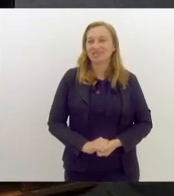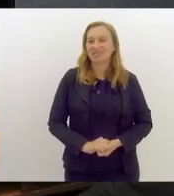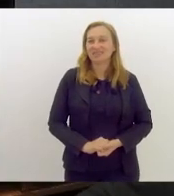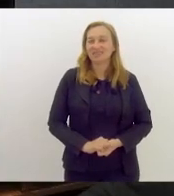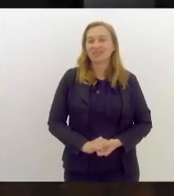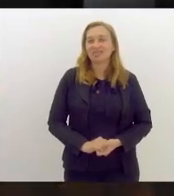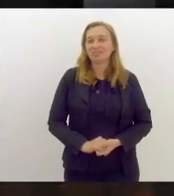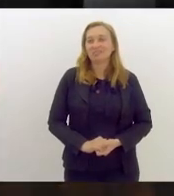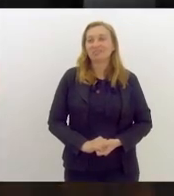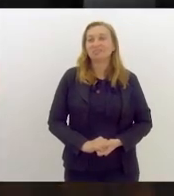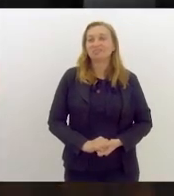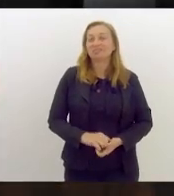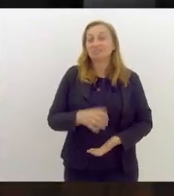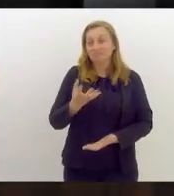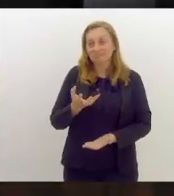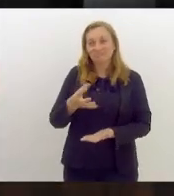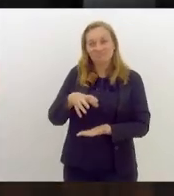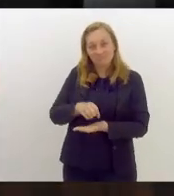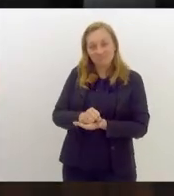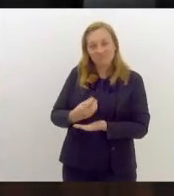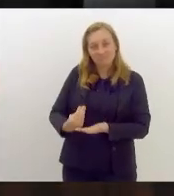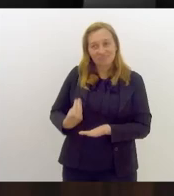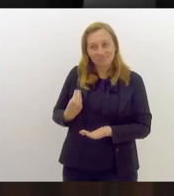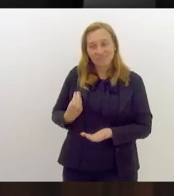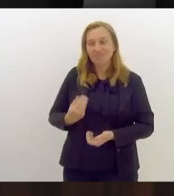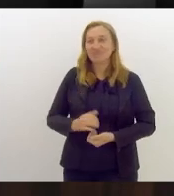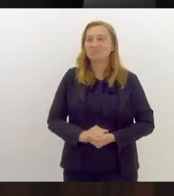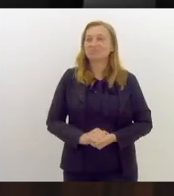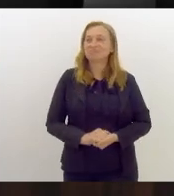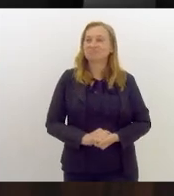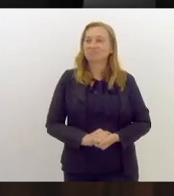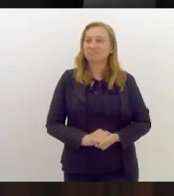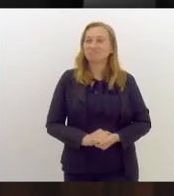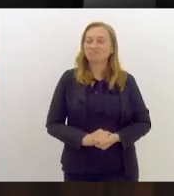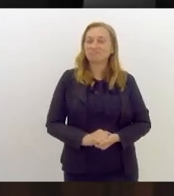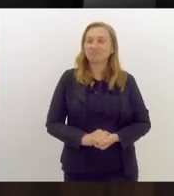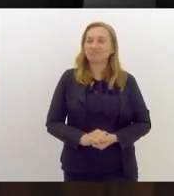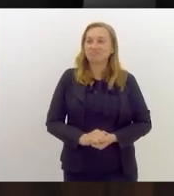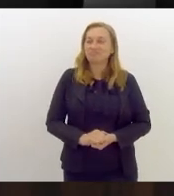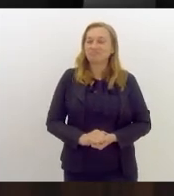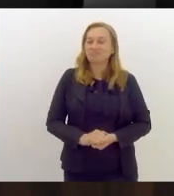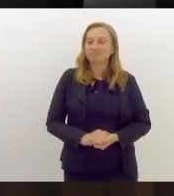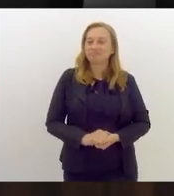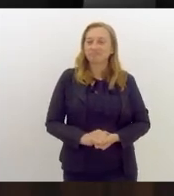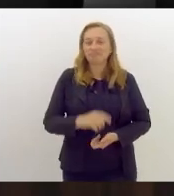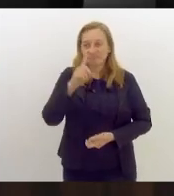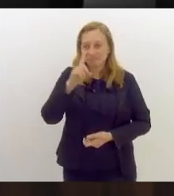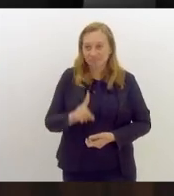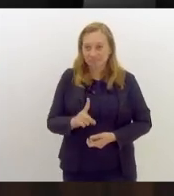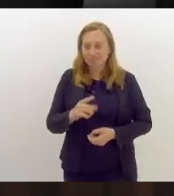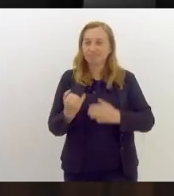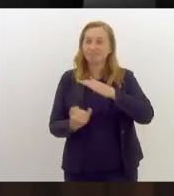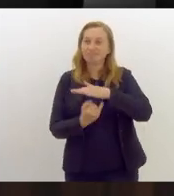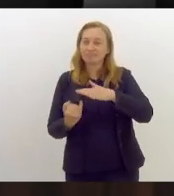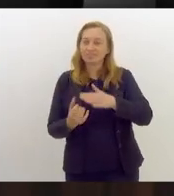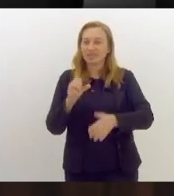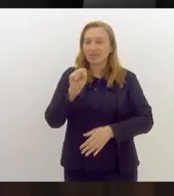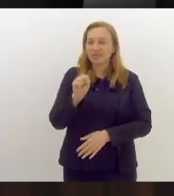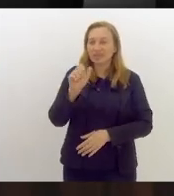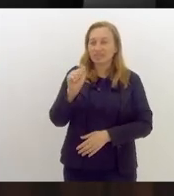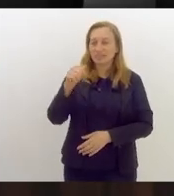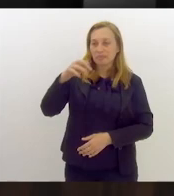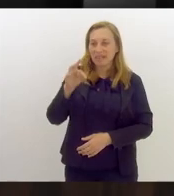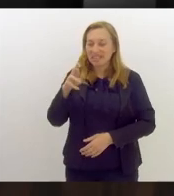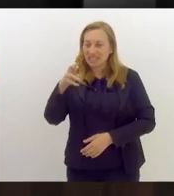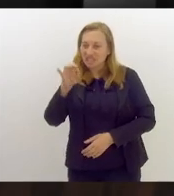quero registrar a presença do diretor do Instituto Samaritano André